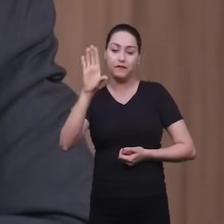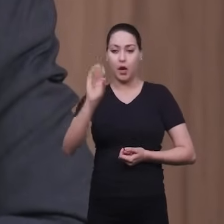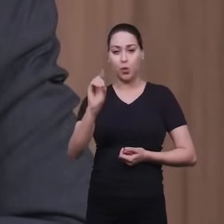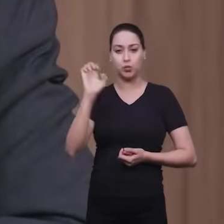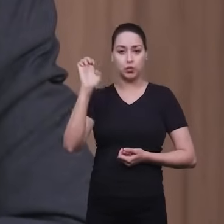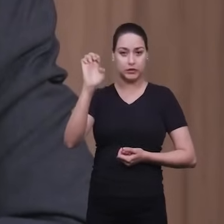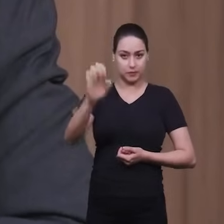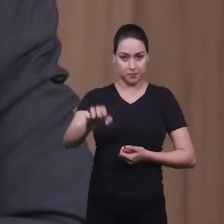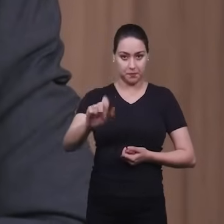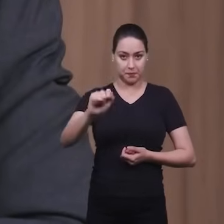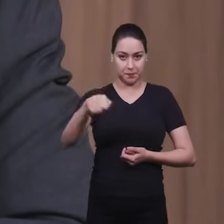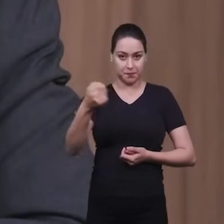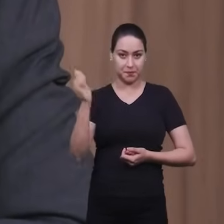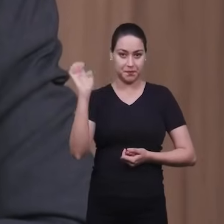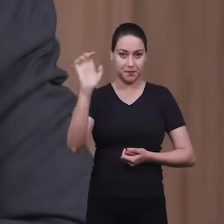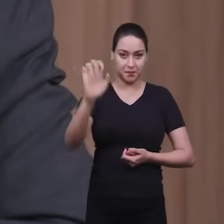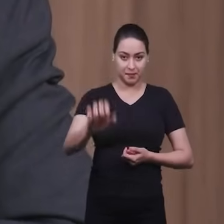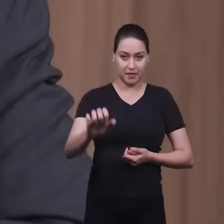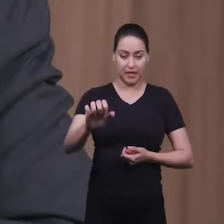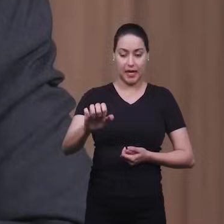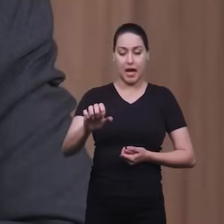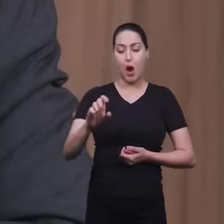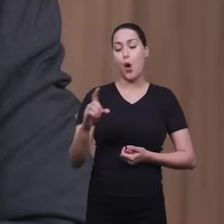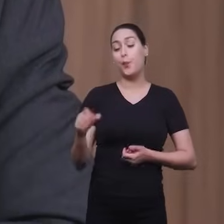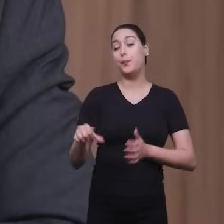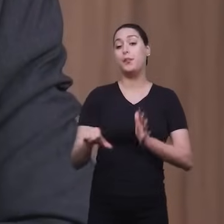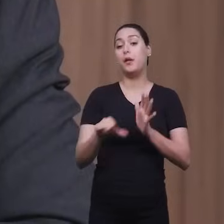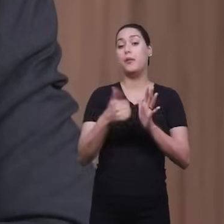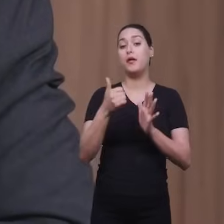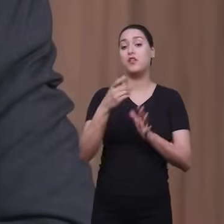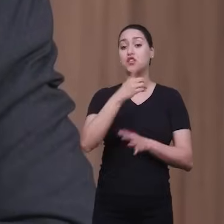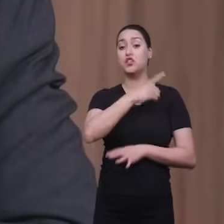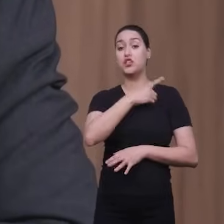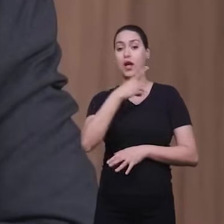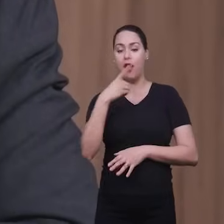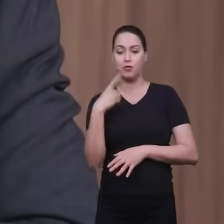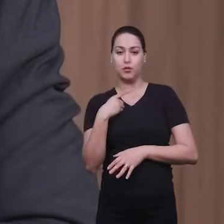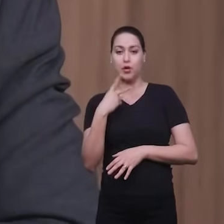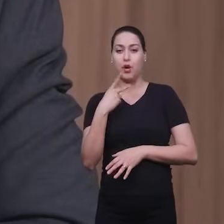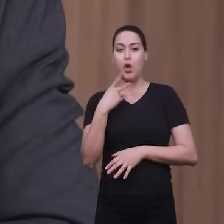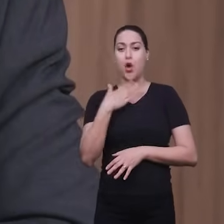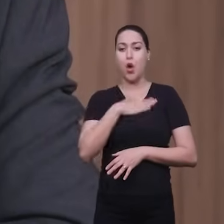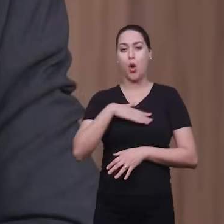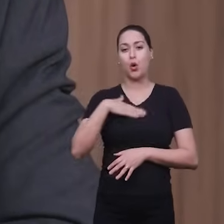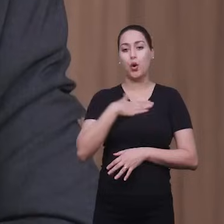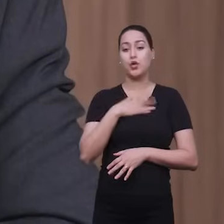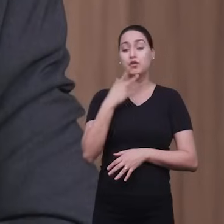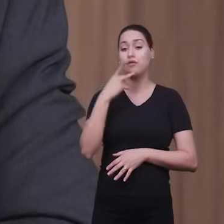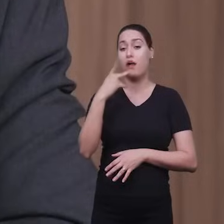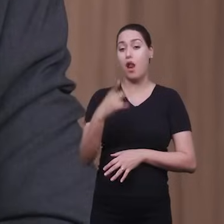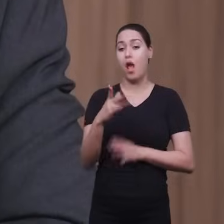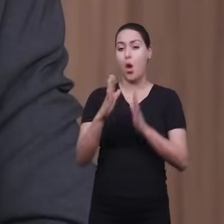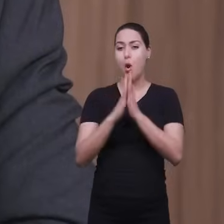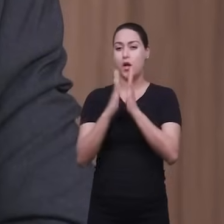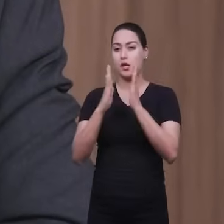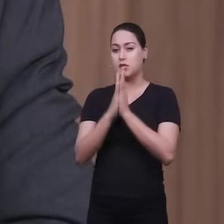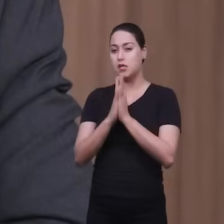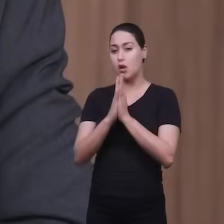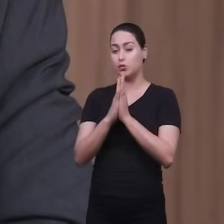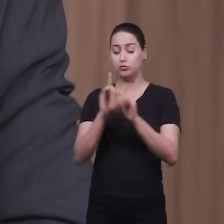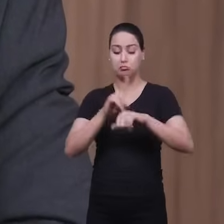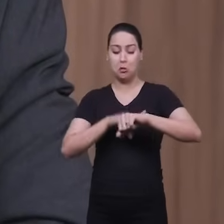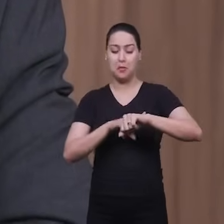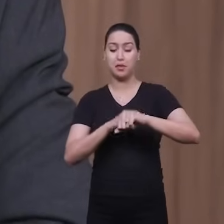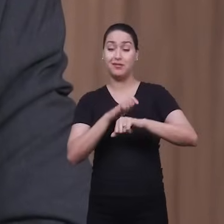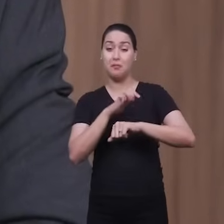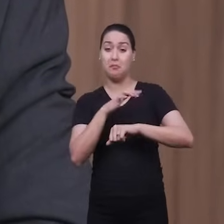da igreja e eu eu gosto muito de citar a oração de Estevão Quando ele estava ali morrendo ele